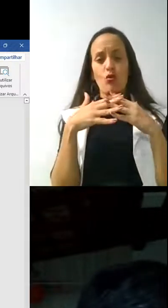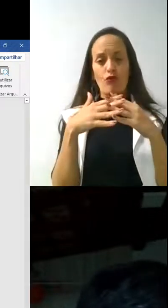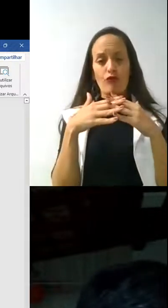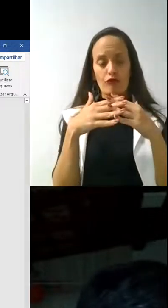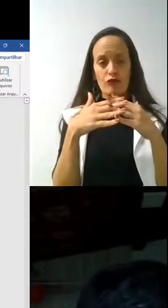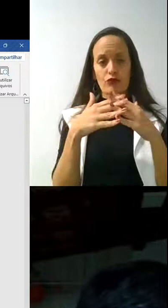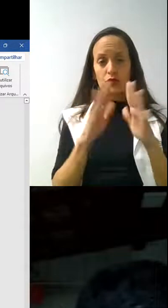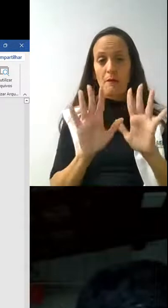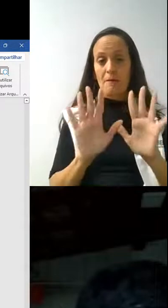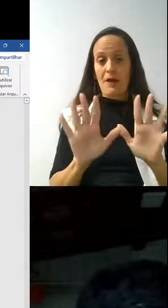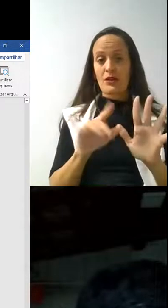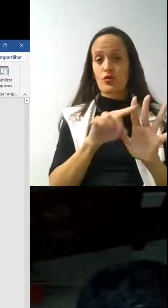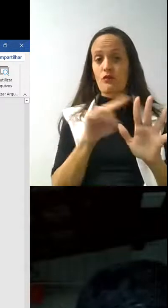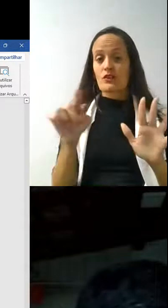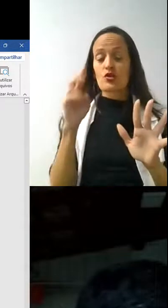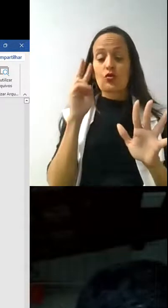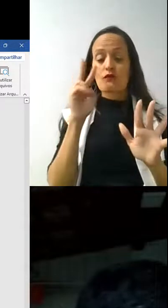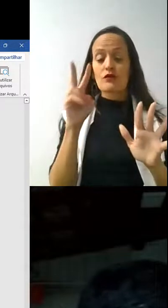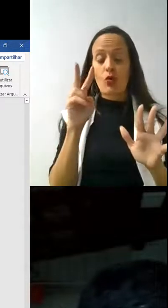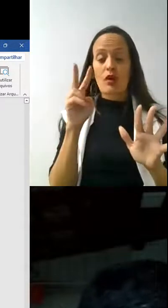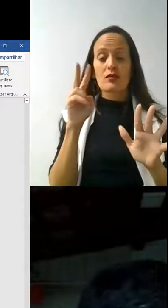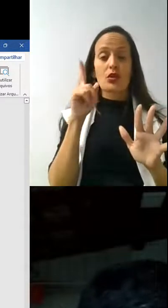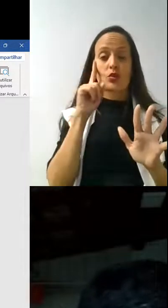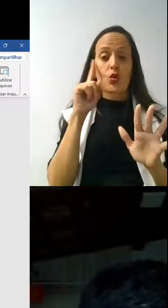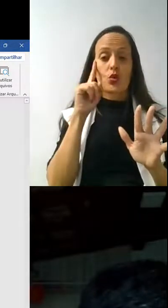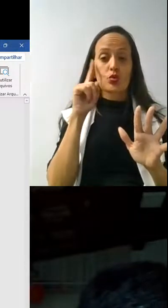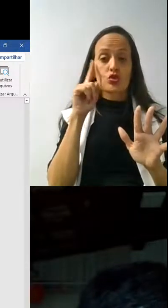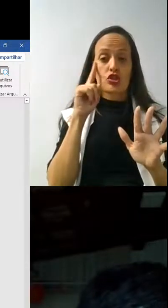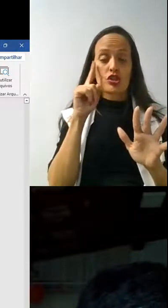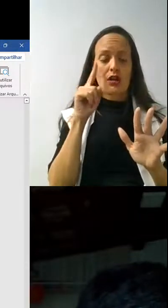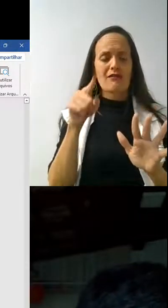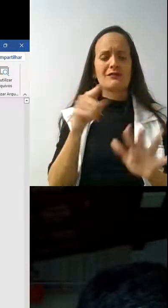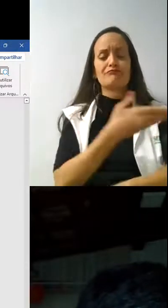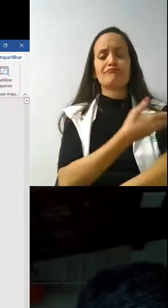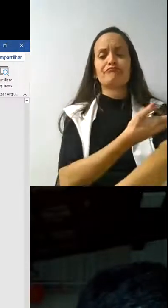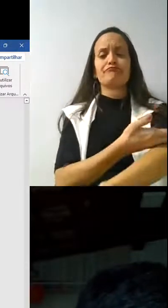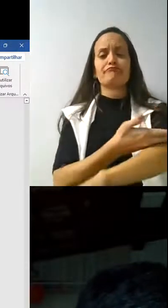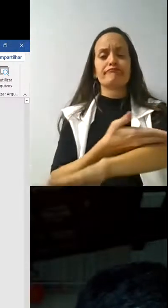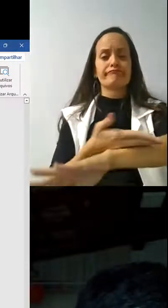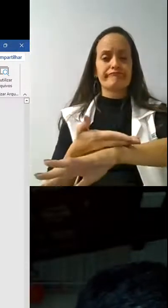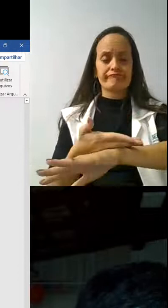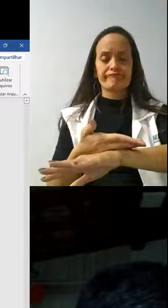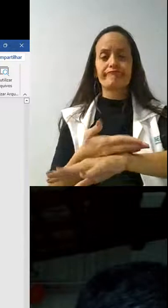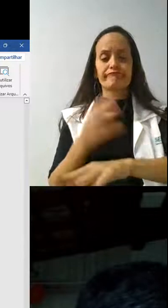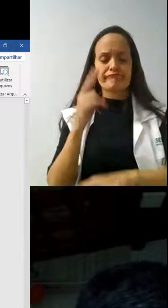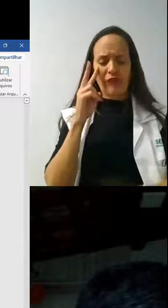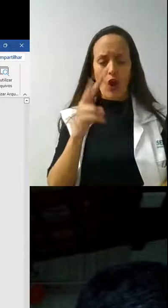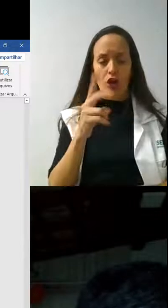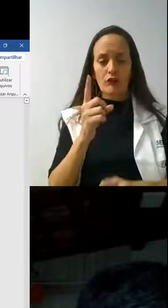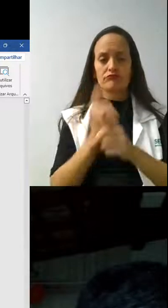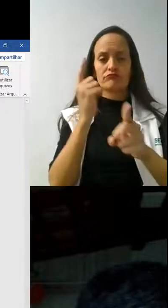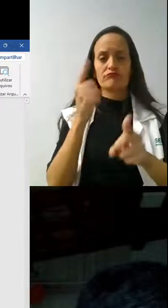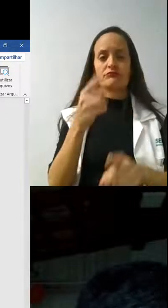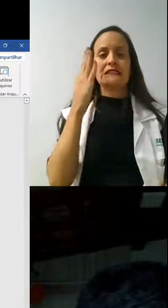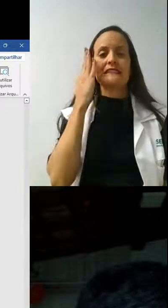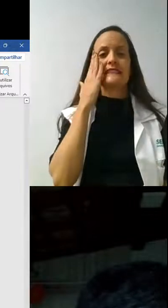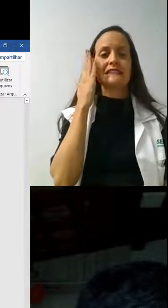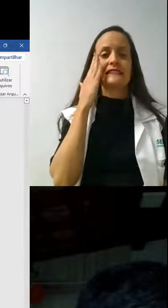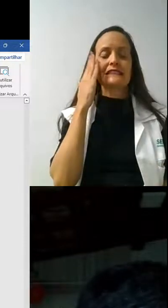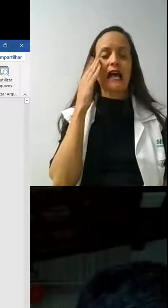vocês começarem a ver isso no dia a dia de vocês, vai ficar muito tranquilo, né? vai bater o olho aqui e já vai falar, esse aqui é o poste